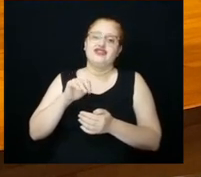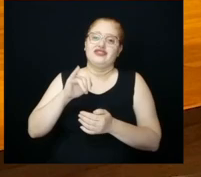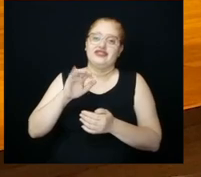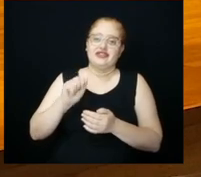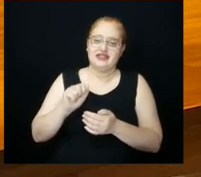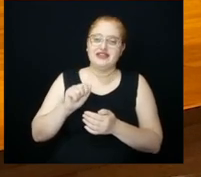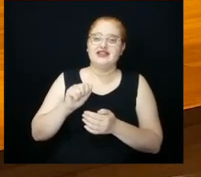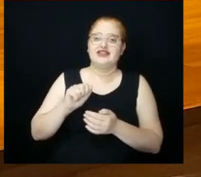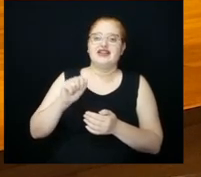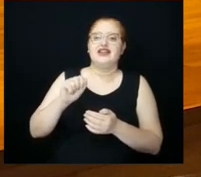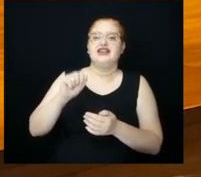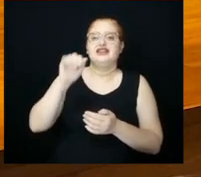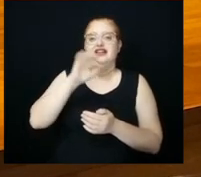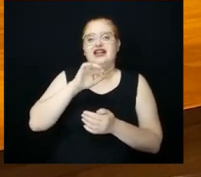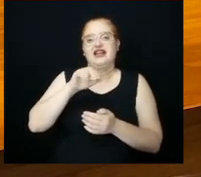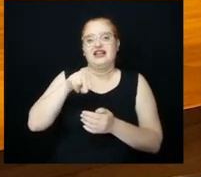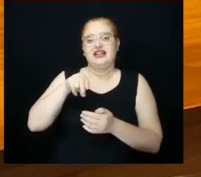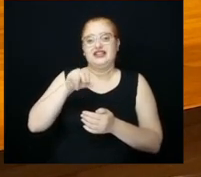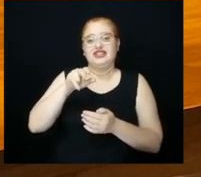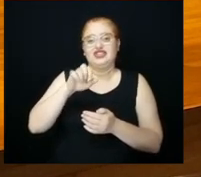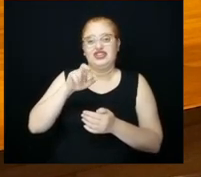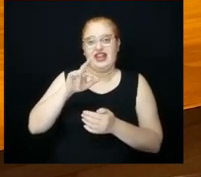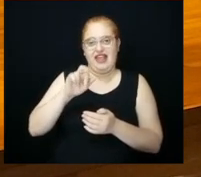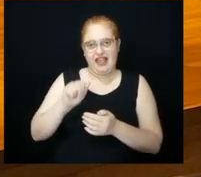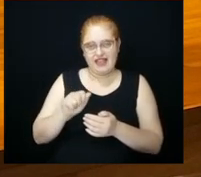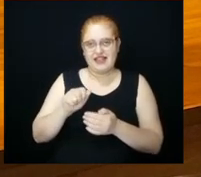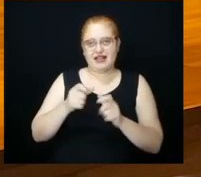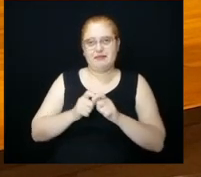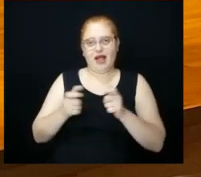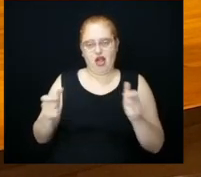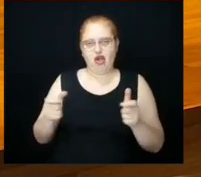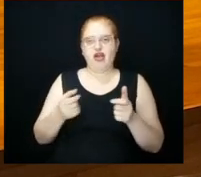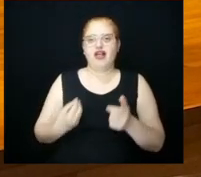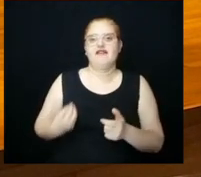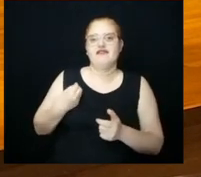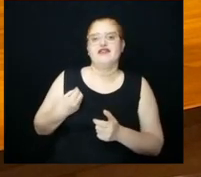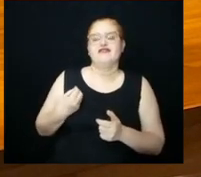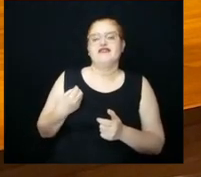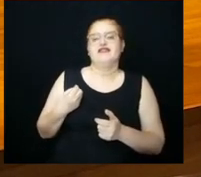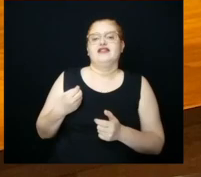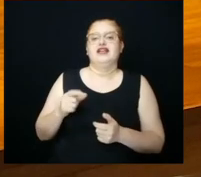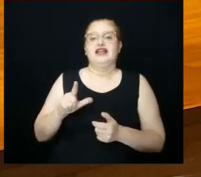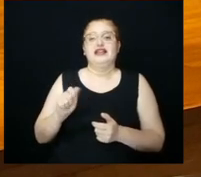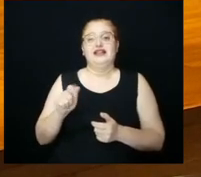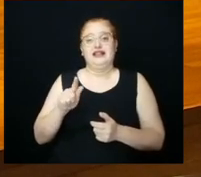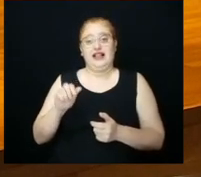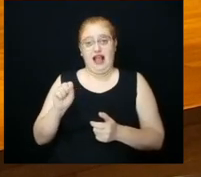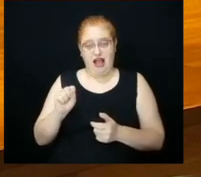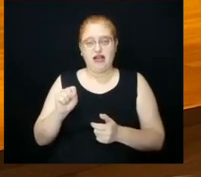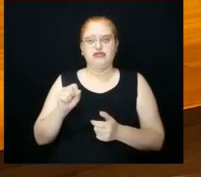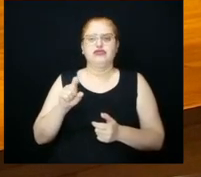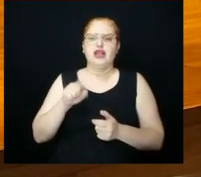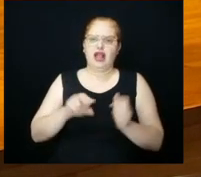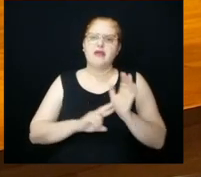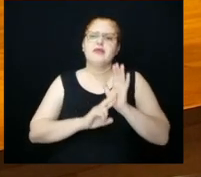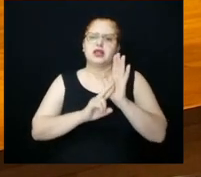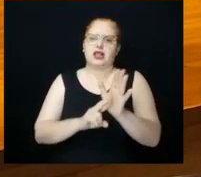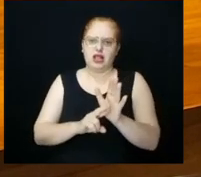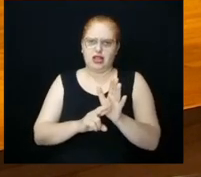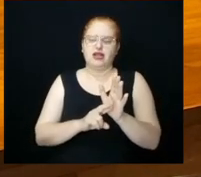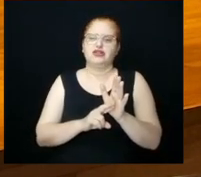Nigéria, e hoje ela vive em Lagos, né? Vive em Lagos, se destaca por representar então a voz do